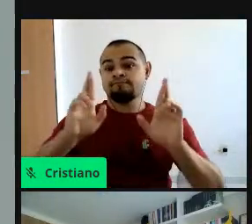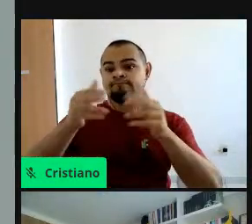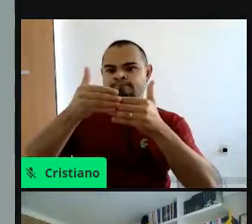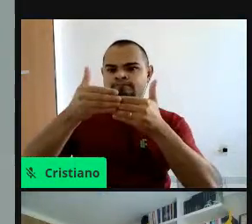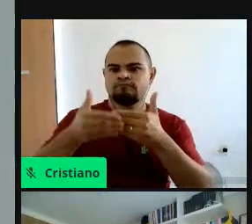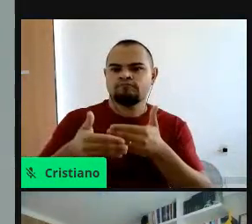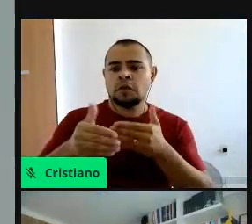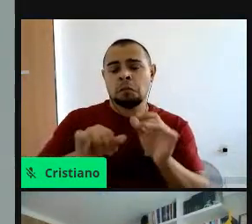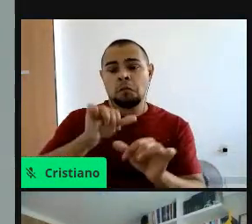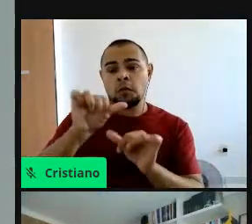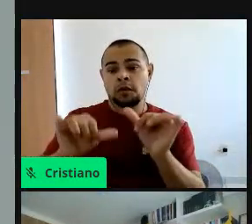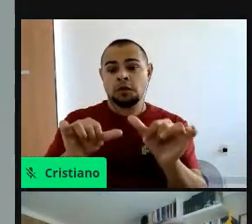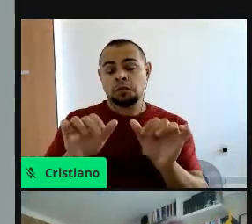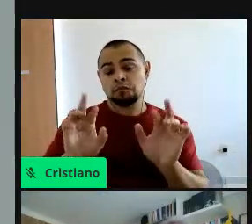né?